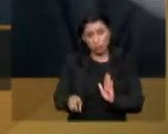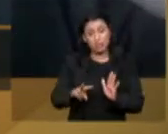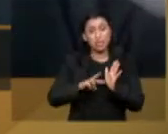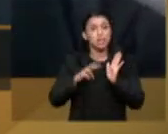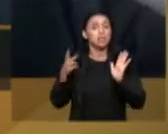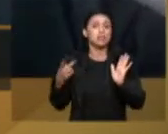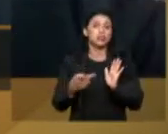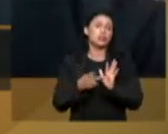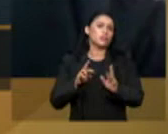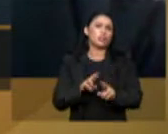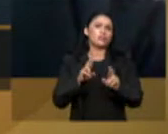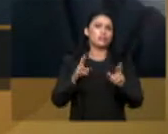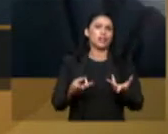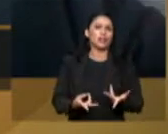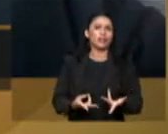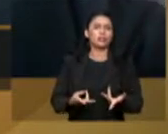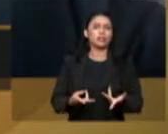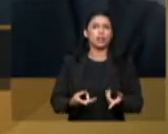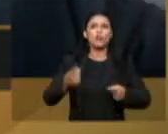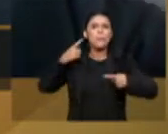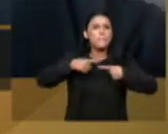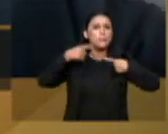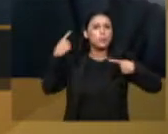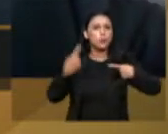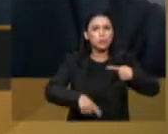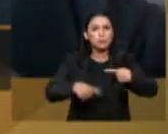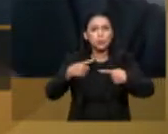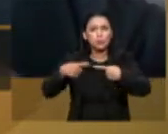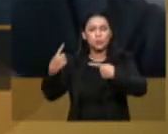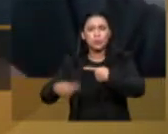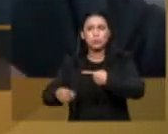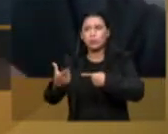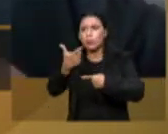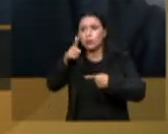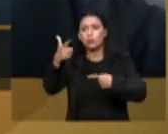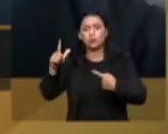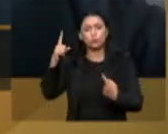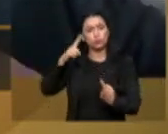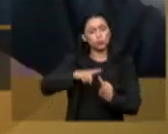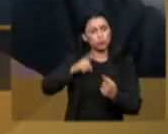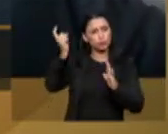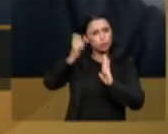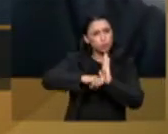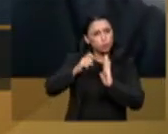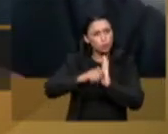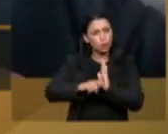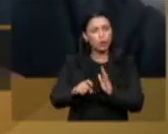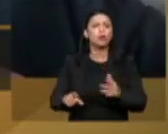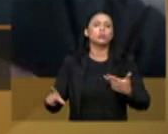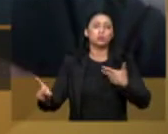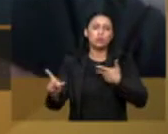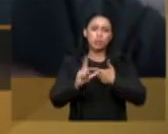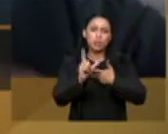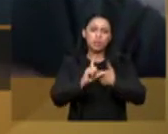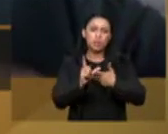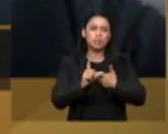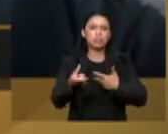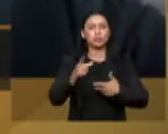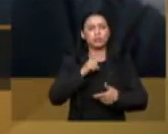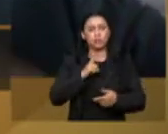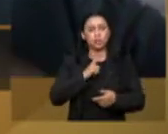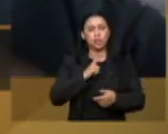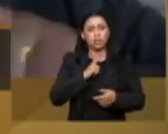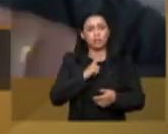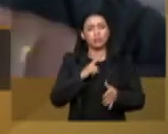contrário senso, que foi proibido para todos os demais tributos que o legislativo usasse uma